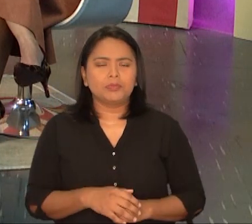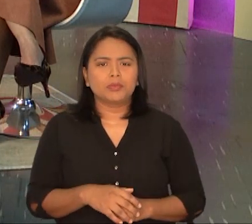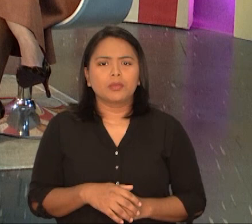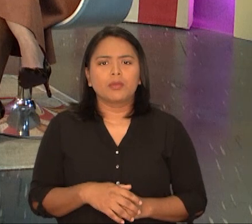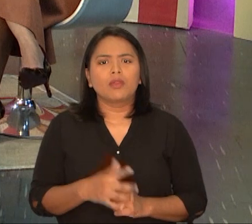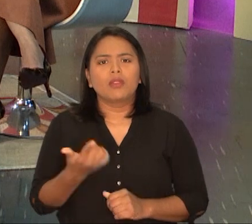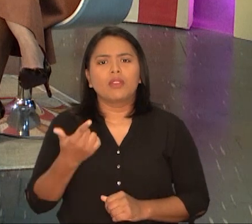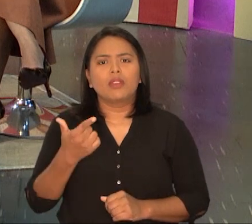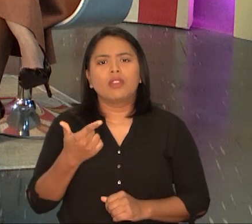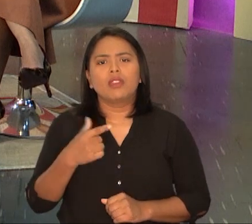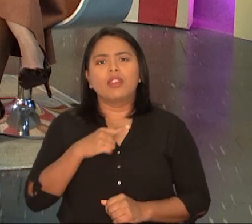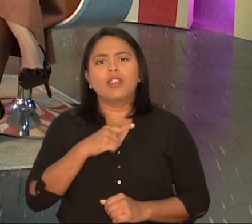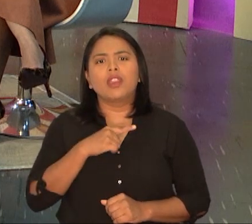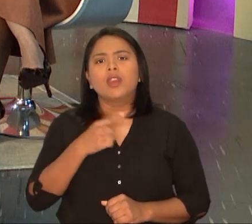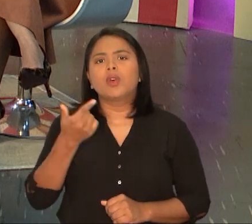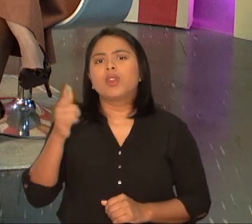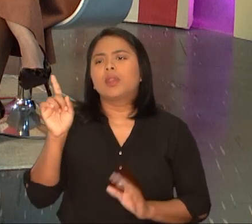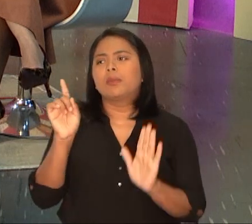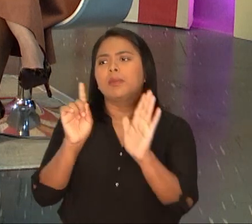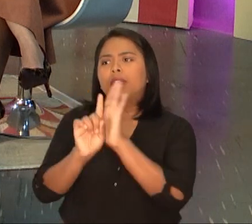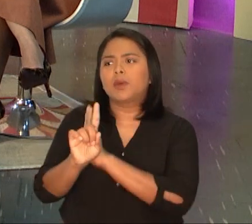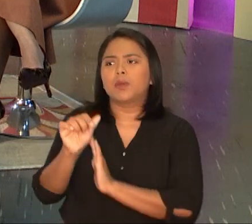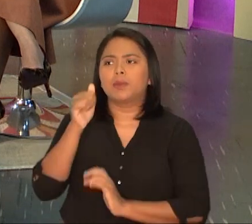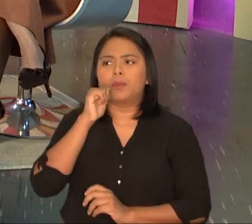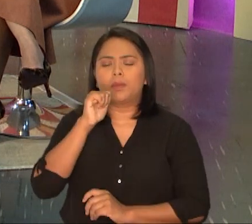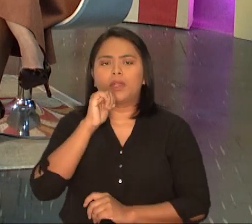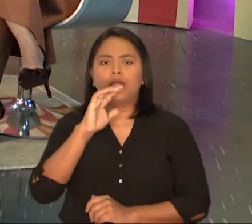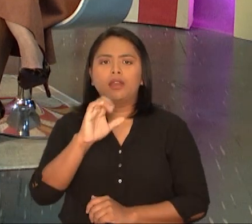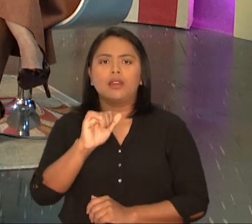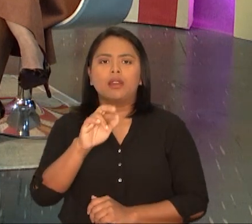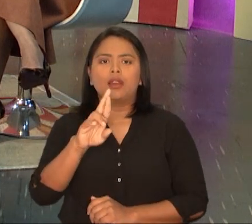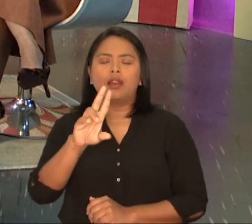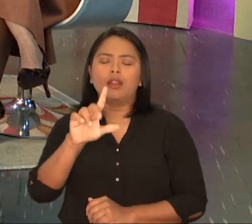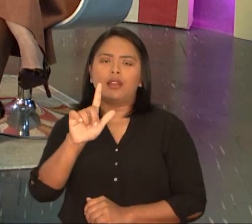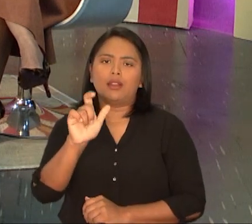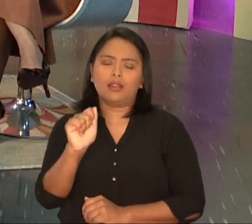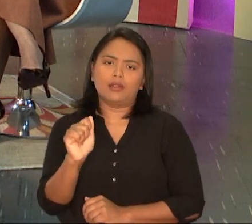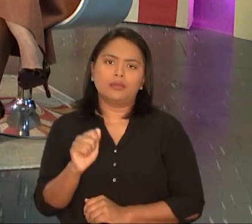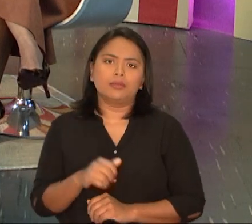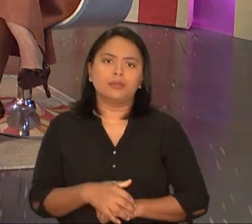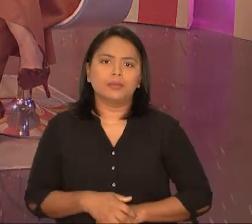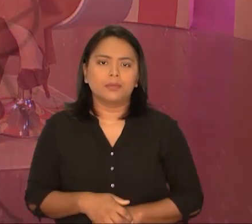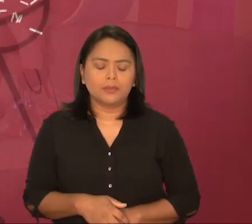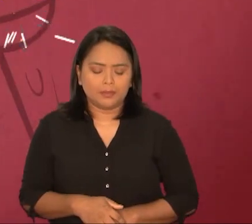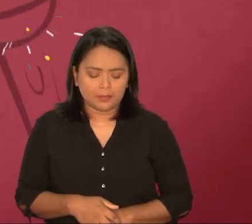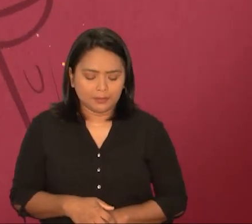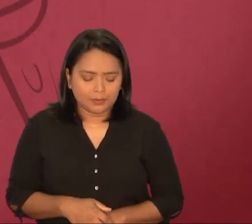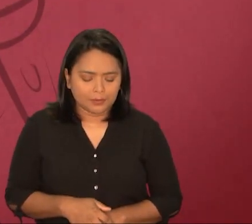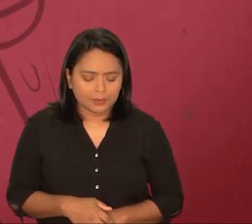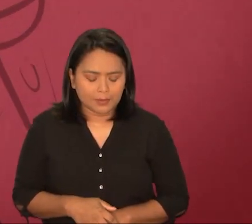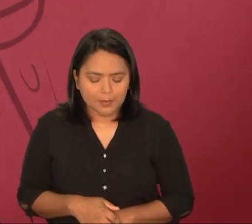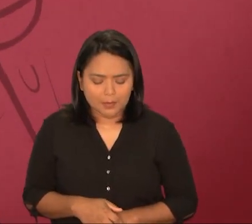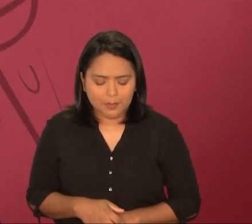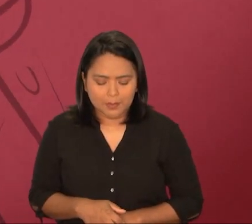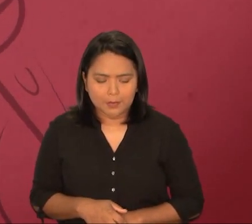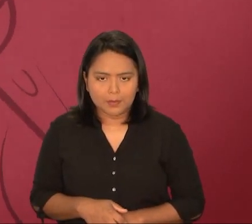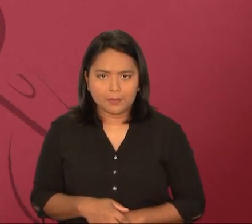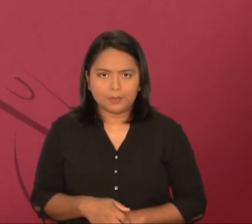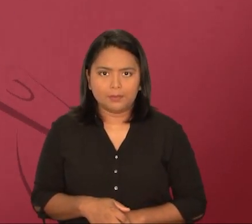enviou uma pergunta para a Carla. Carla, vamos ouvir a pergunta da Rebeca de Alencar.